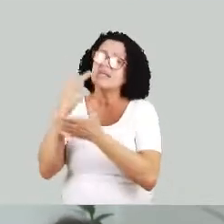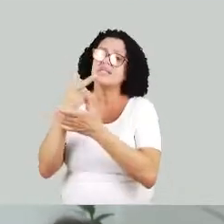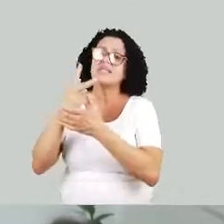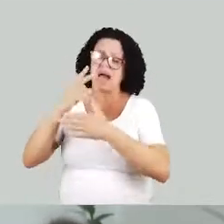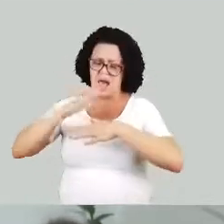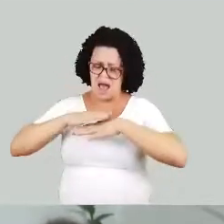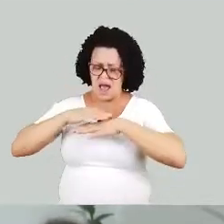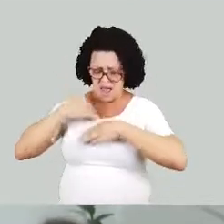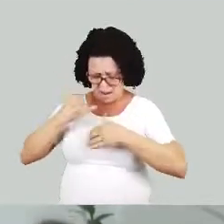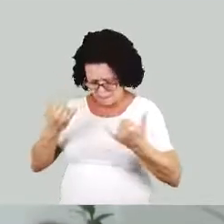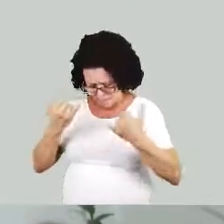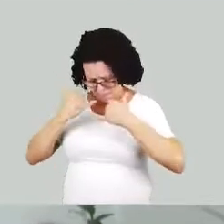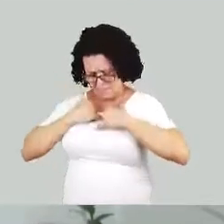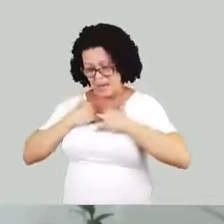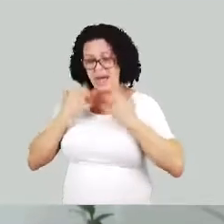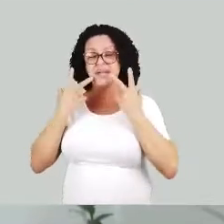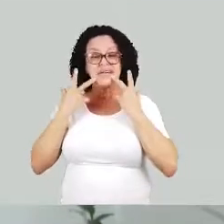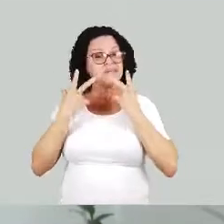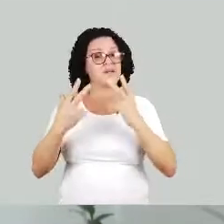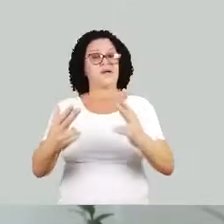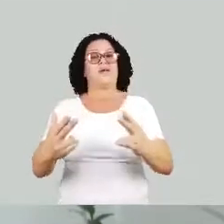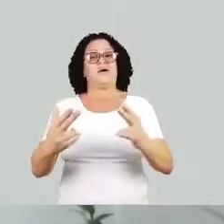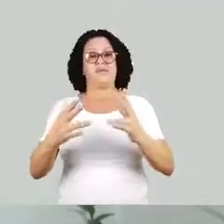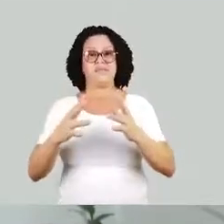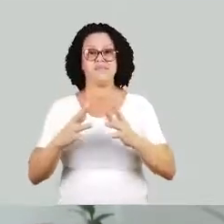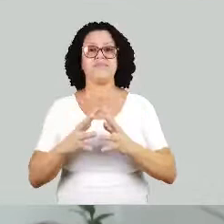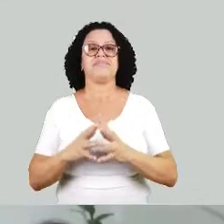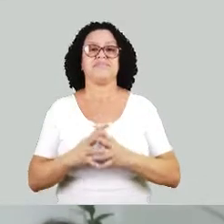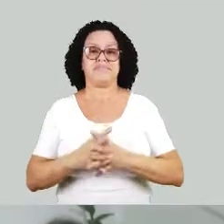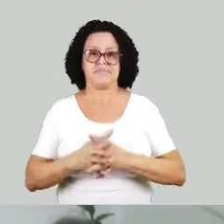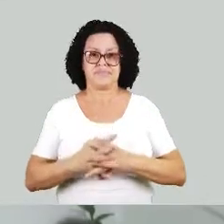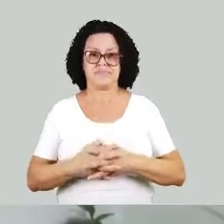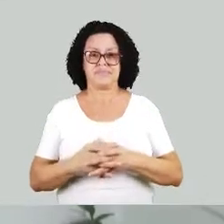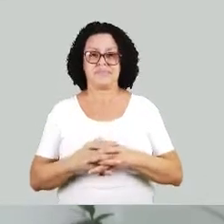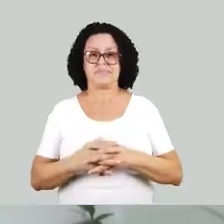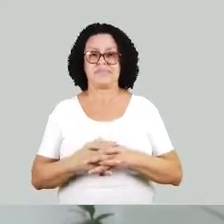se auto-perdoar com muita naturalidade.